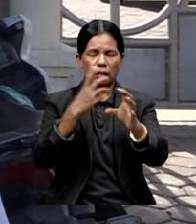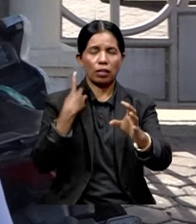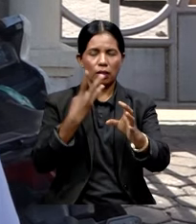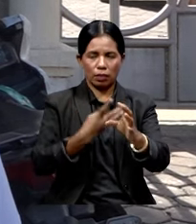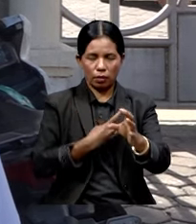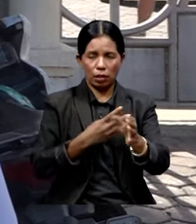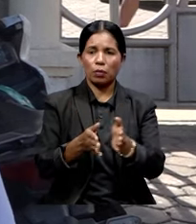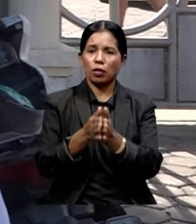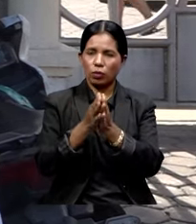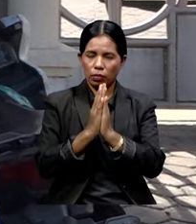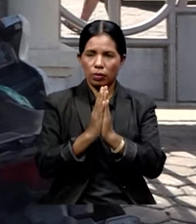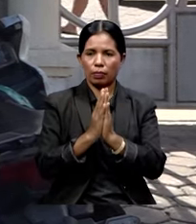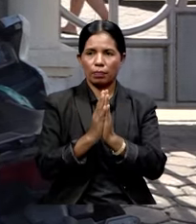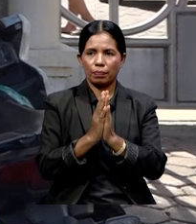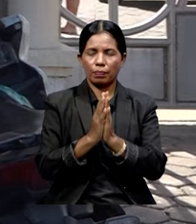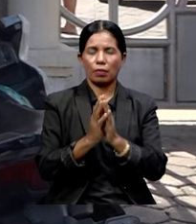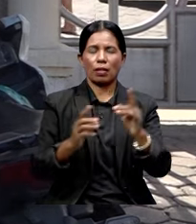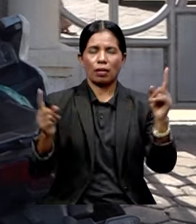mi husu